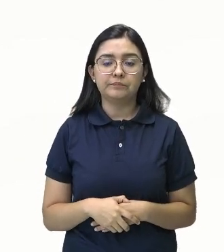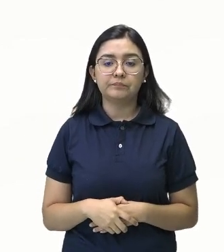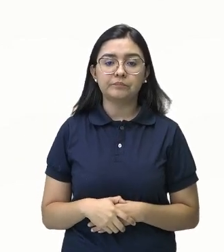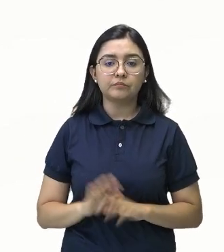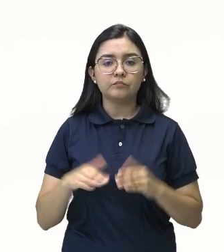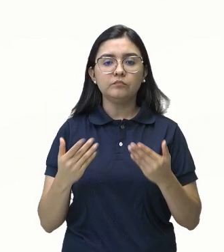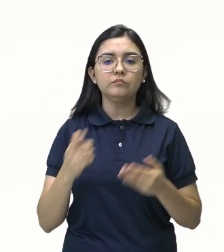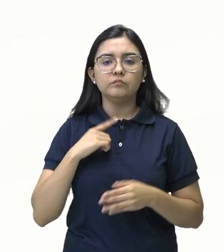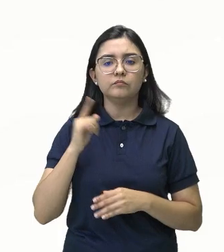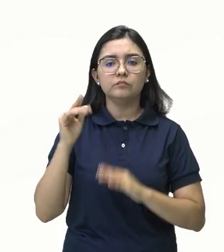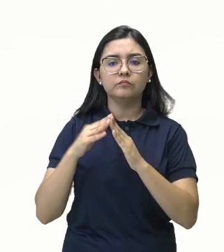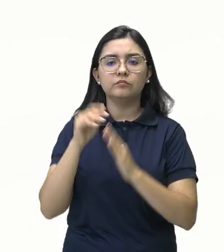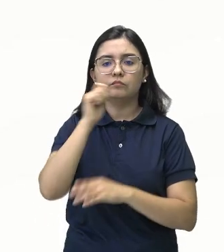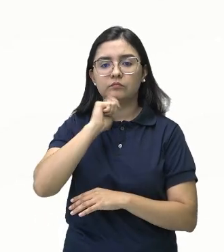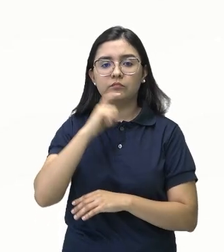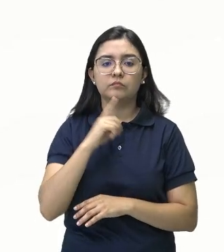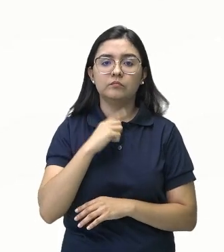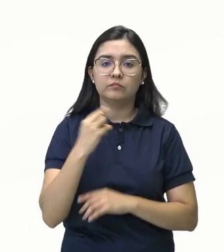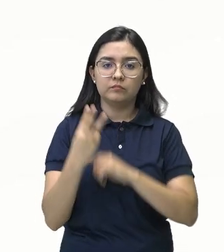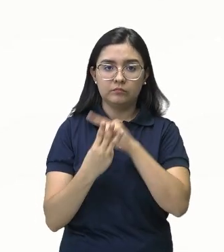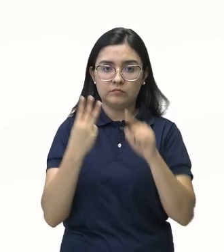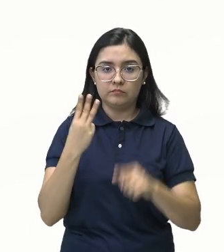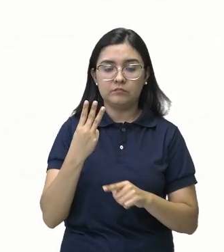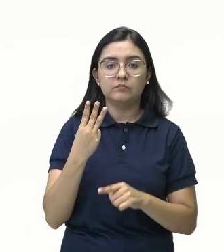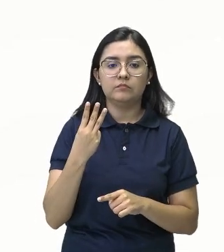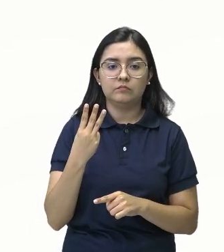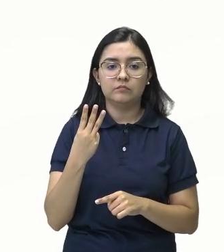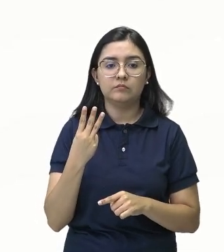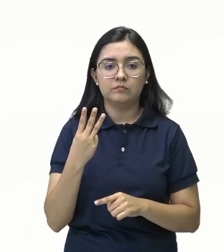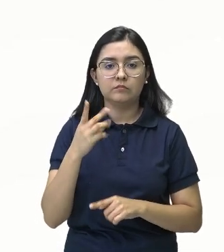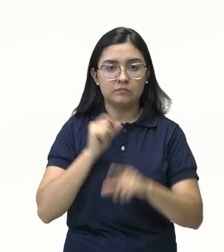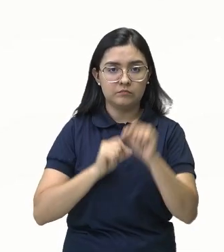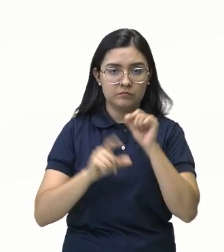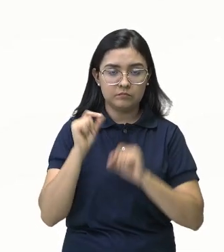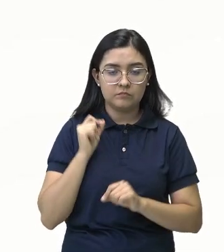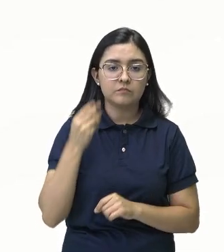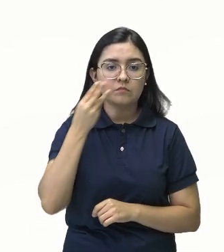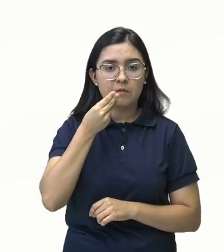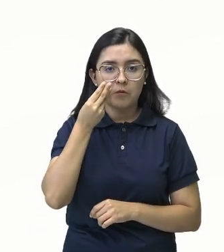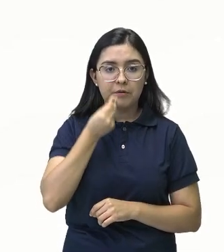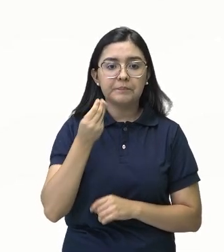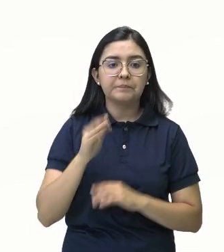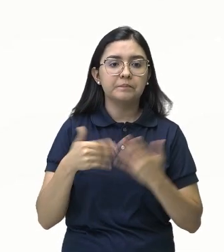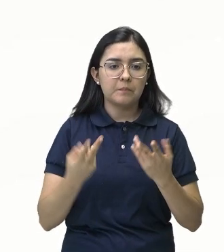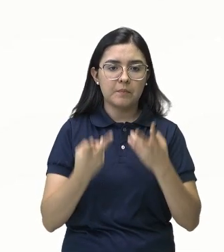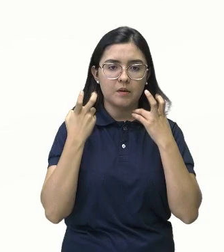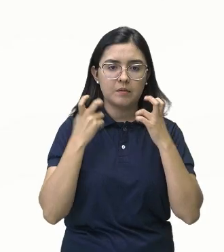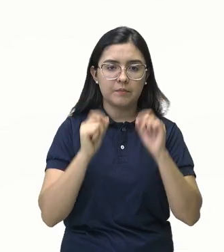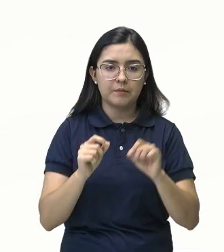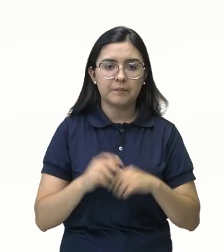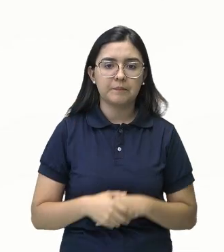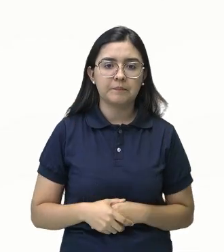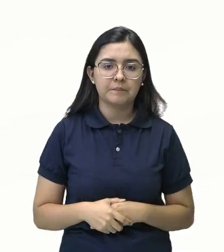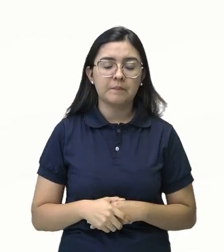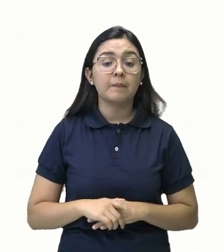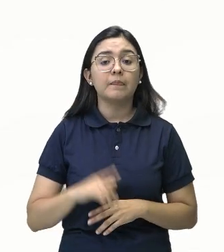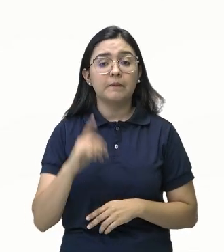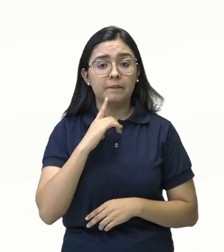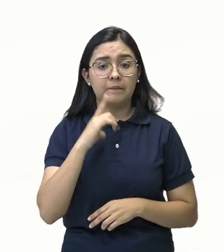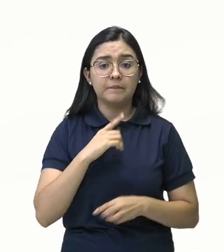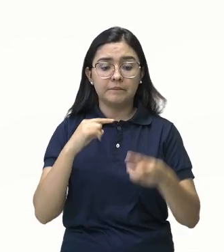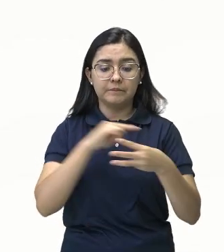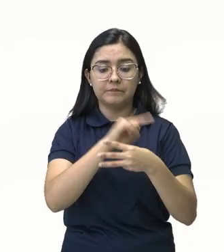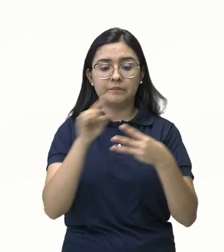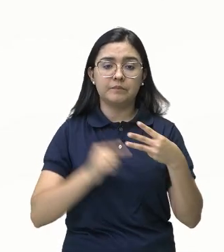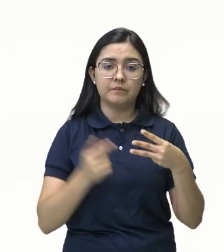A sorveteria possui 3 sabores. Então, já observe que nós teremos